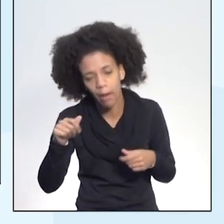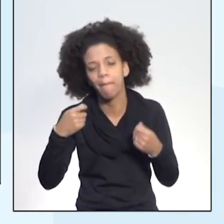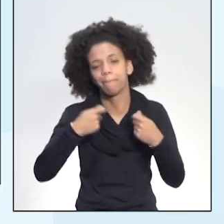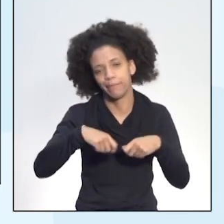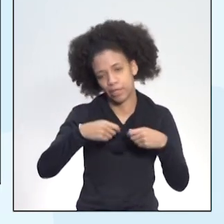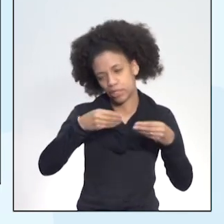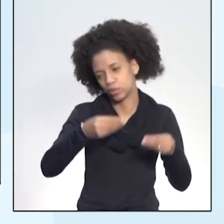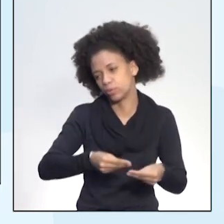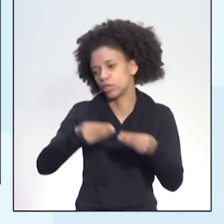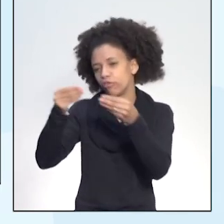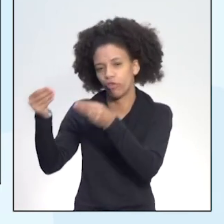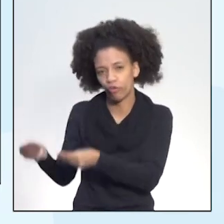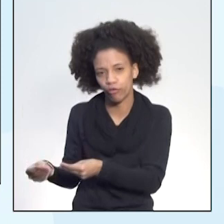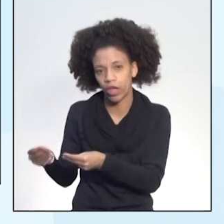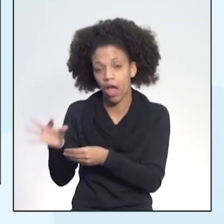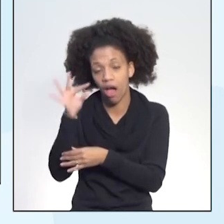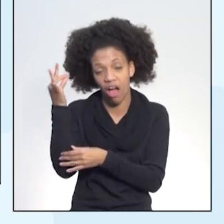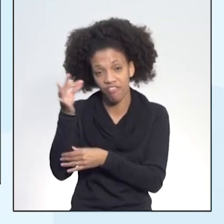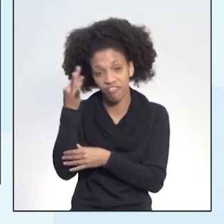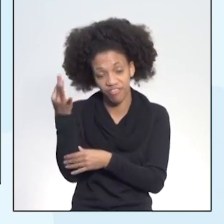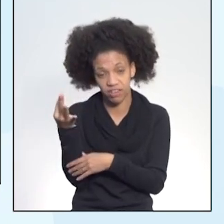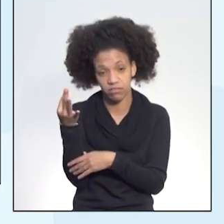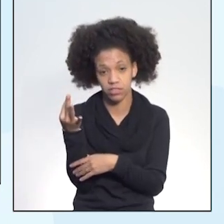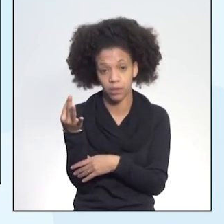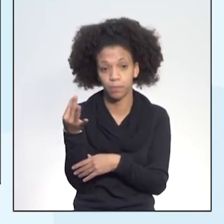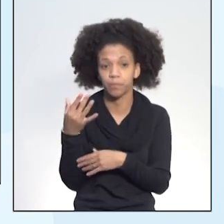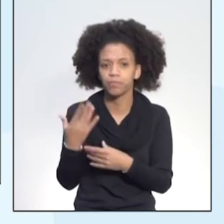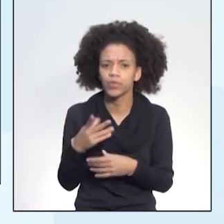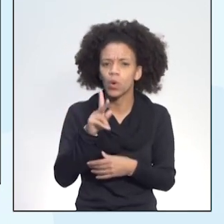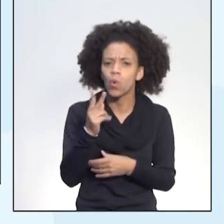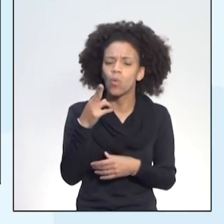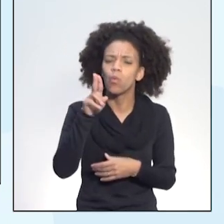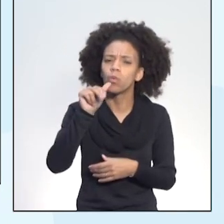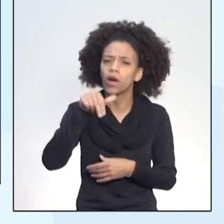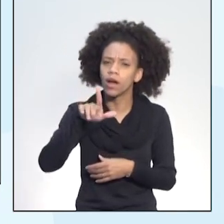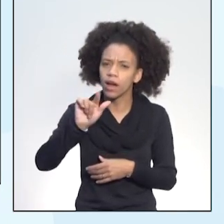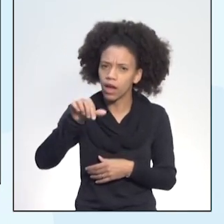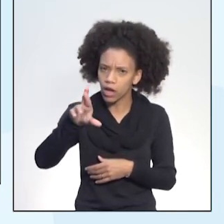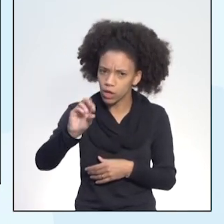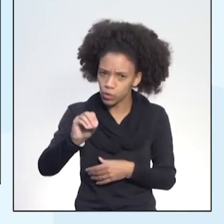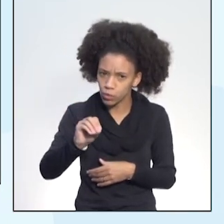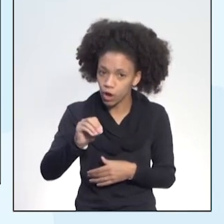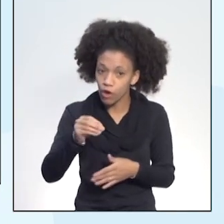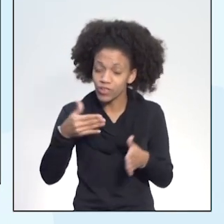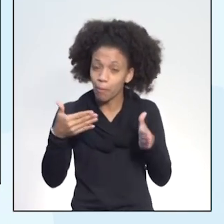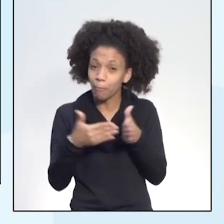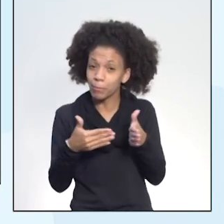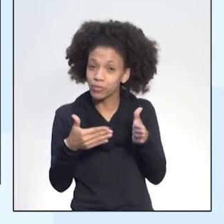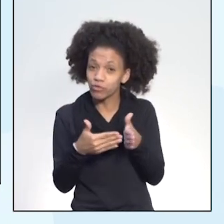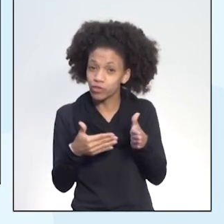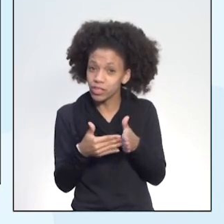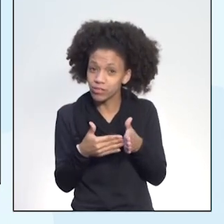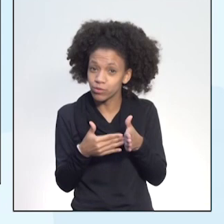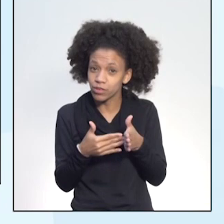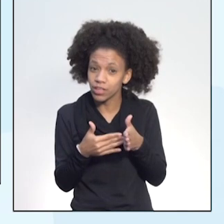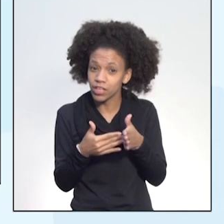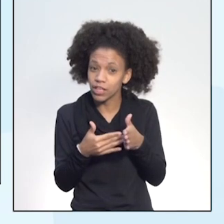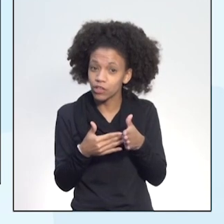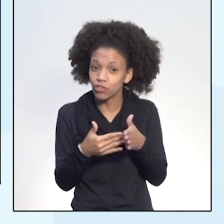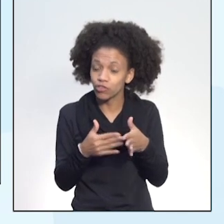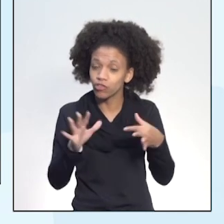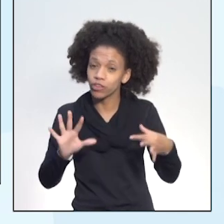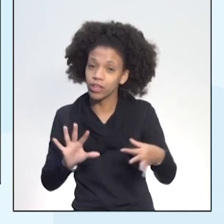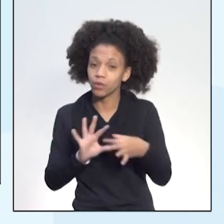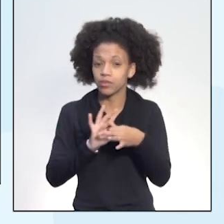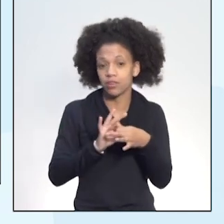aos franceses. O Império Austro-Húngaro foi impedido de anexar a